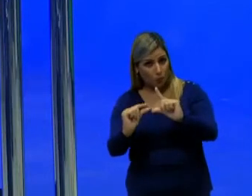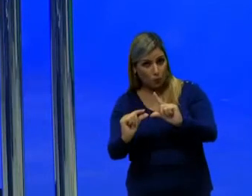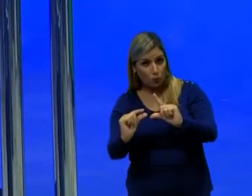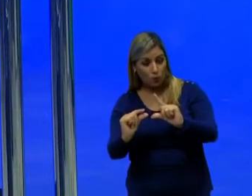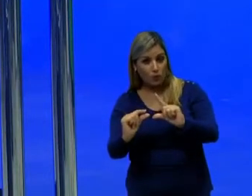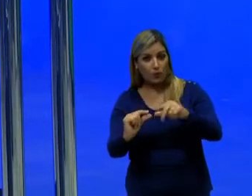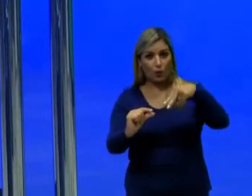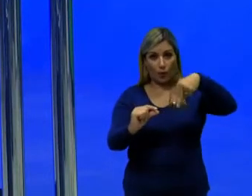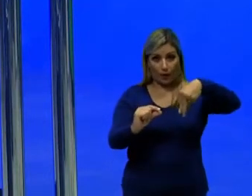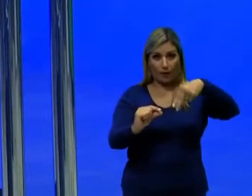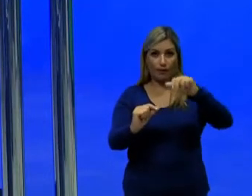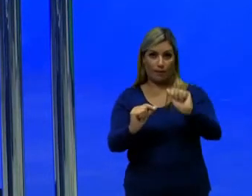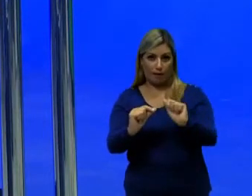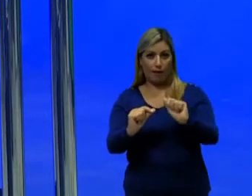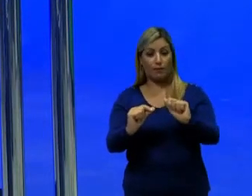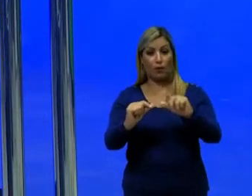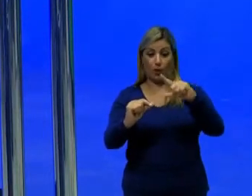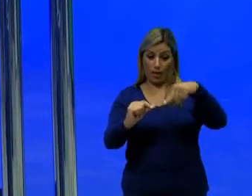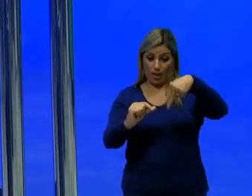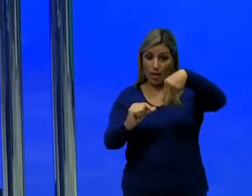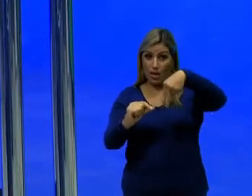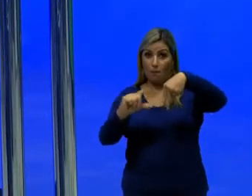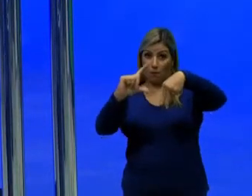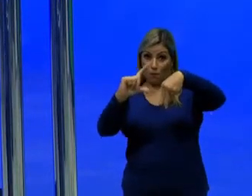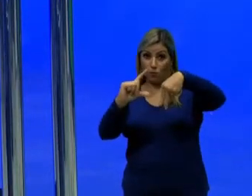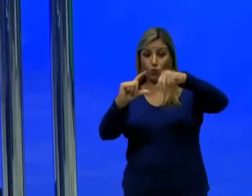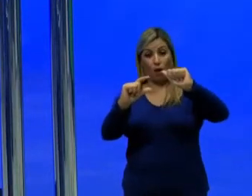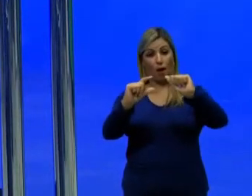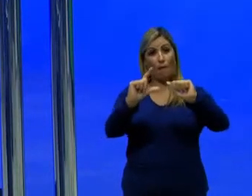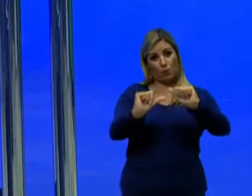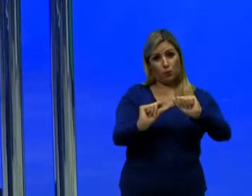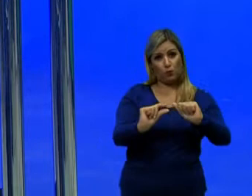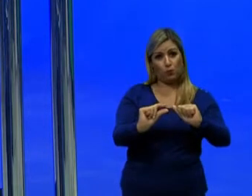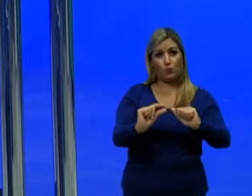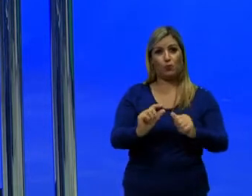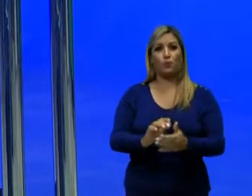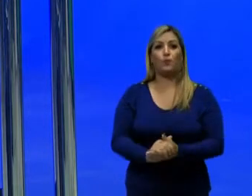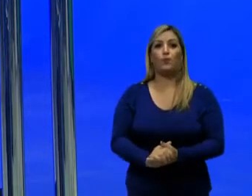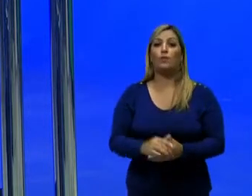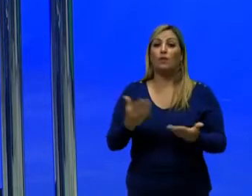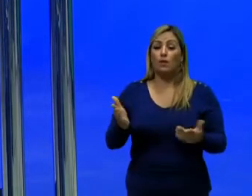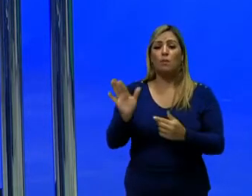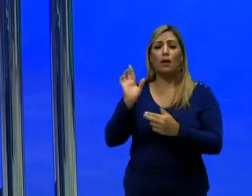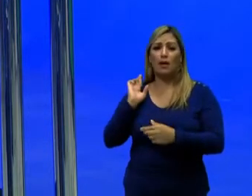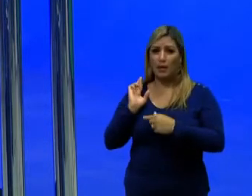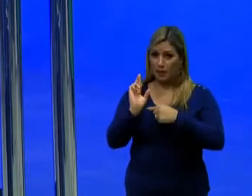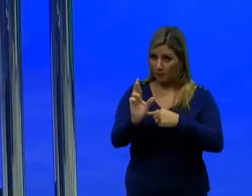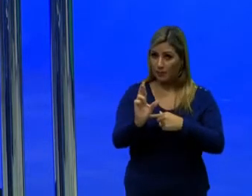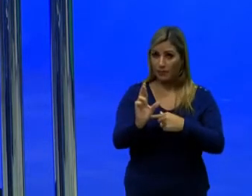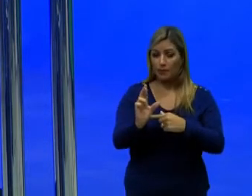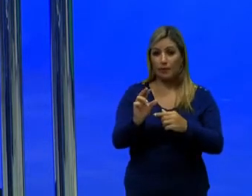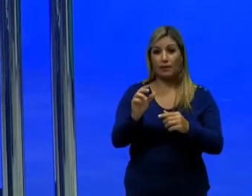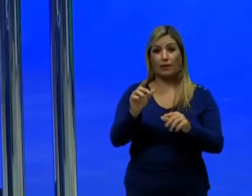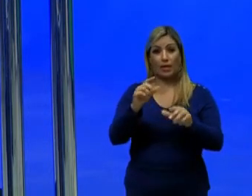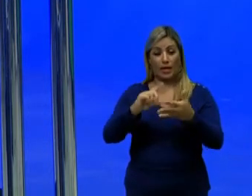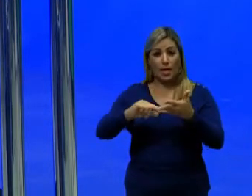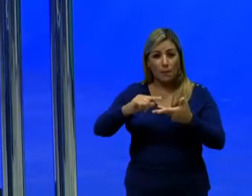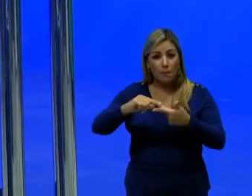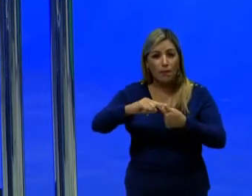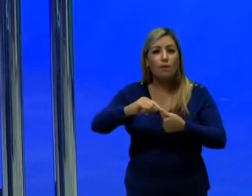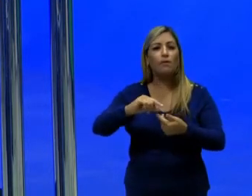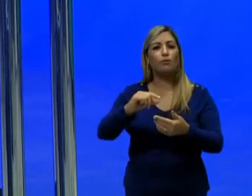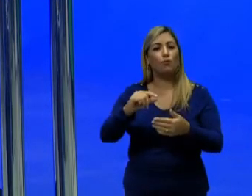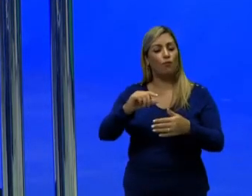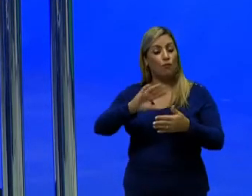maiúsculo então se liga aí a nossa isso daí então para representar um elemento fora da tabela periódica nós